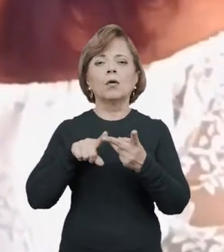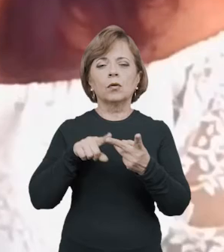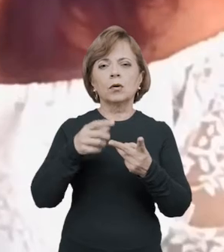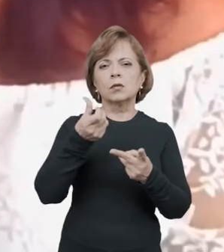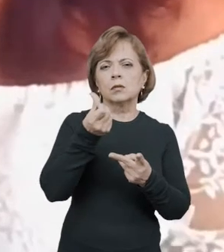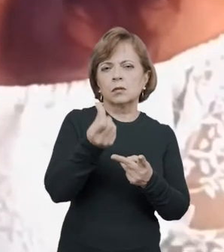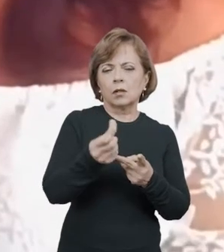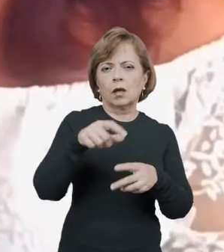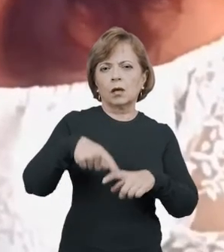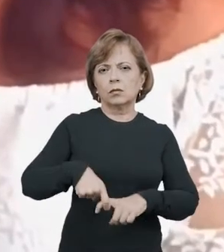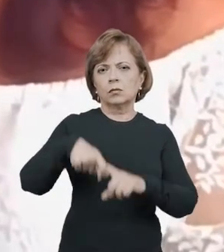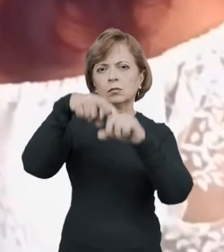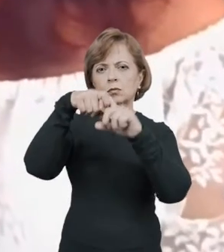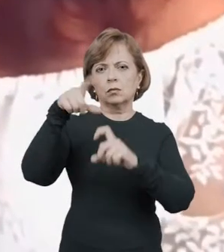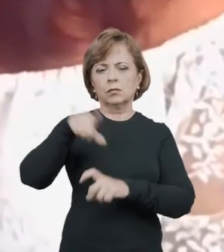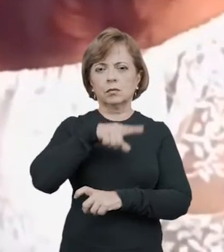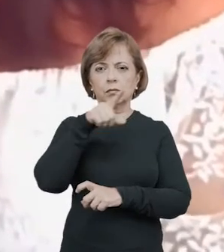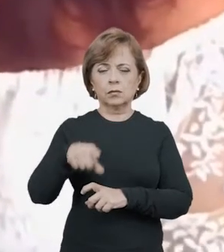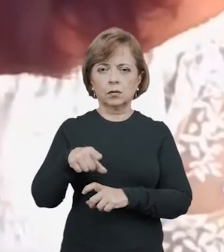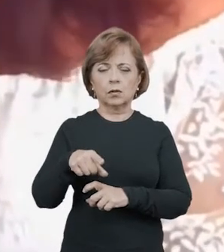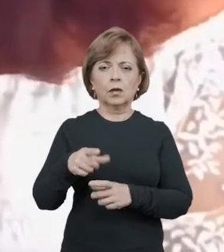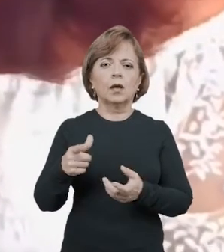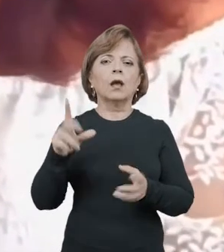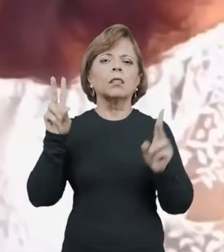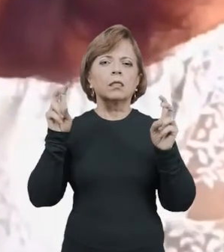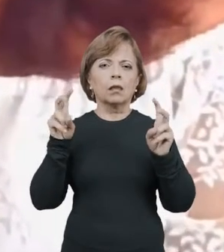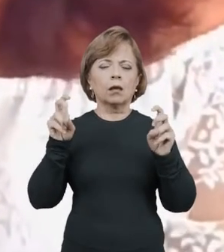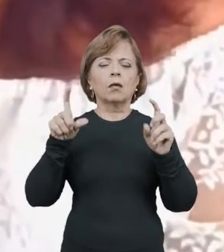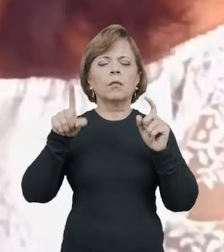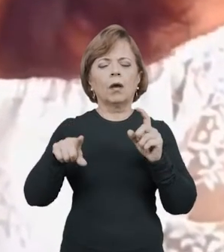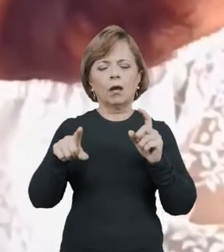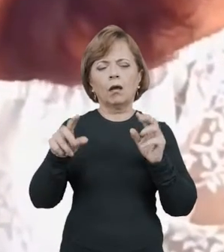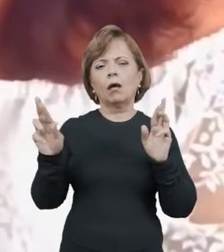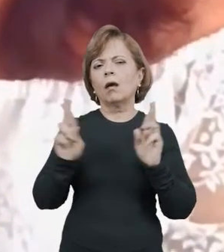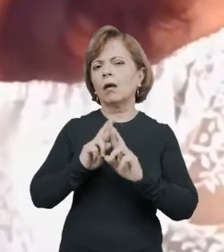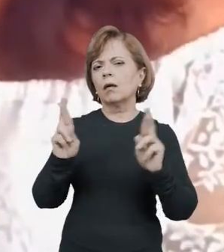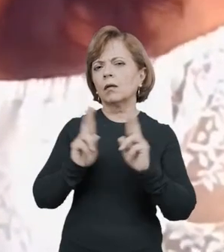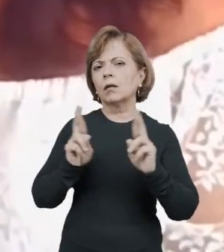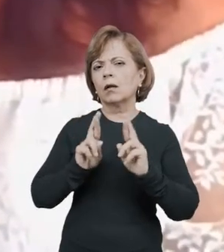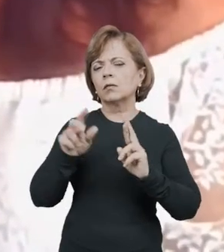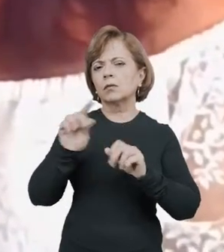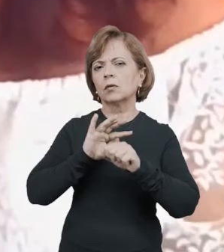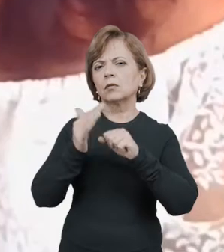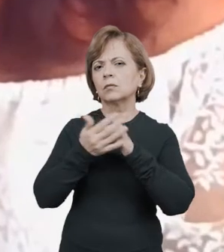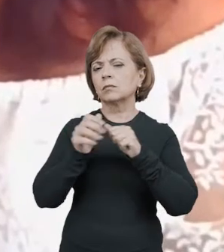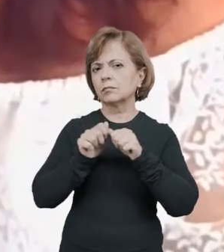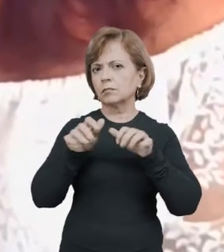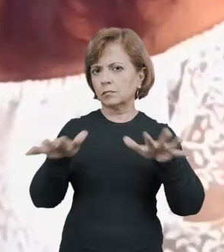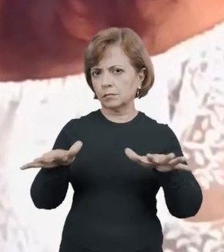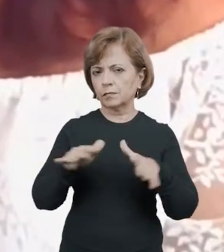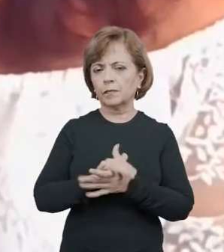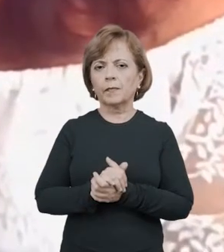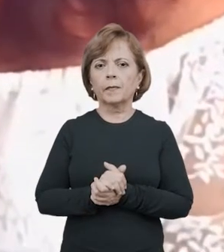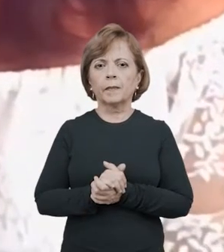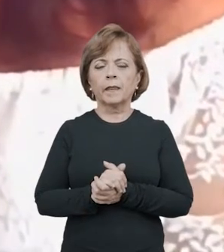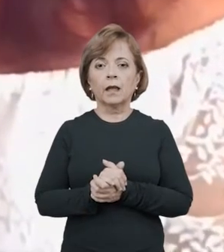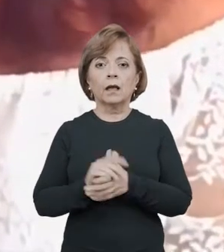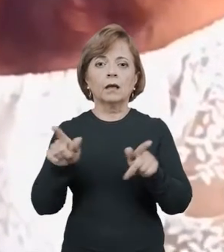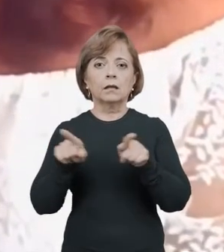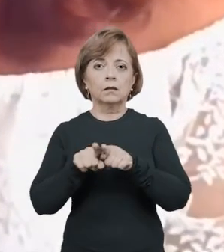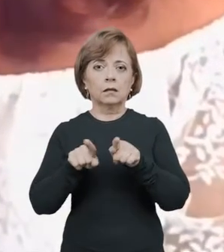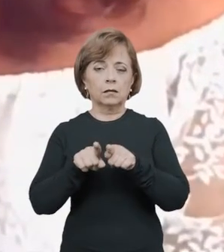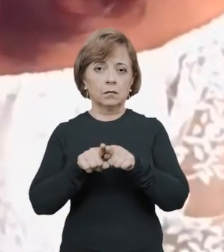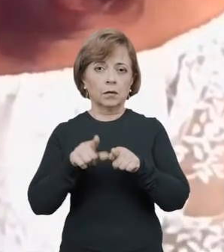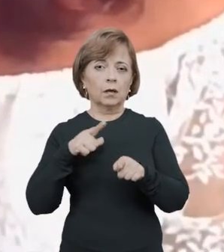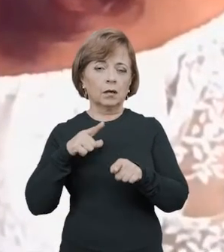inconstitucionalidade, 8 suspensões de execução, cujo tema eram relacionados, então, à pandemia da Covid-19. E